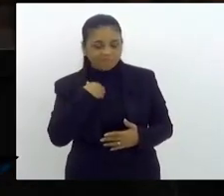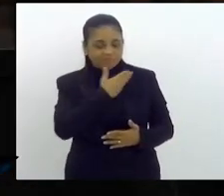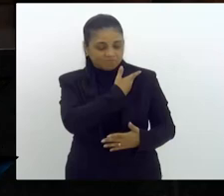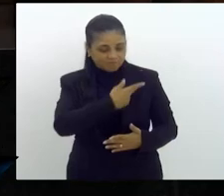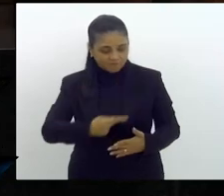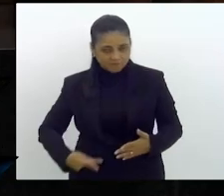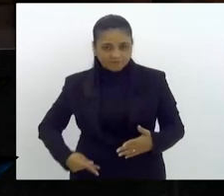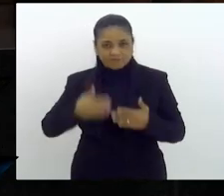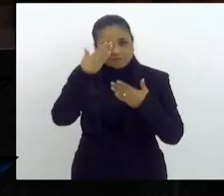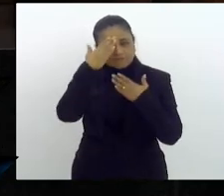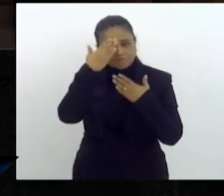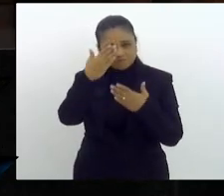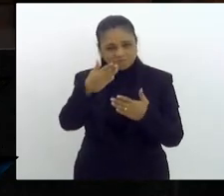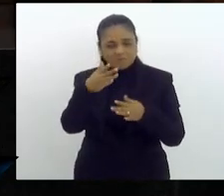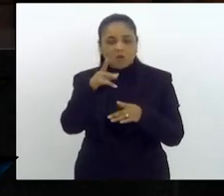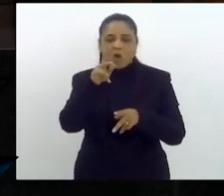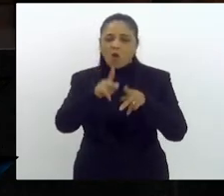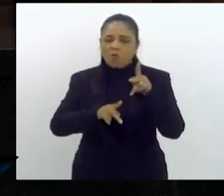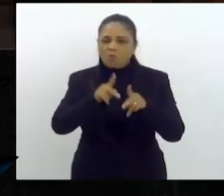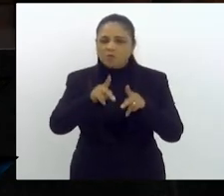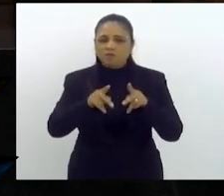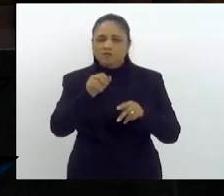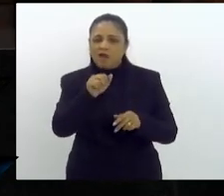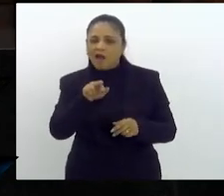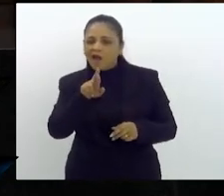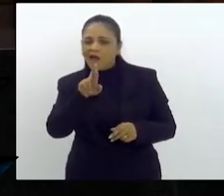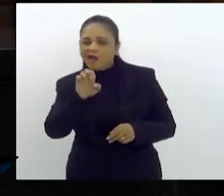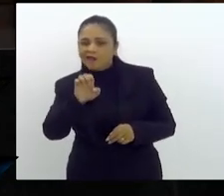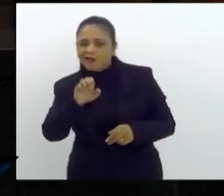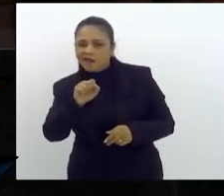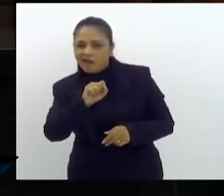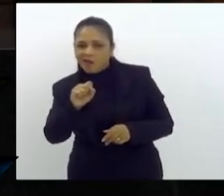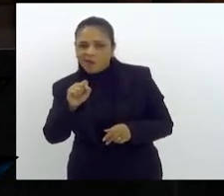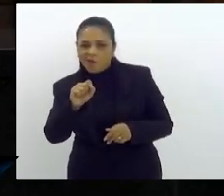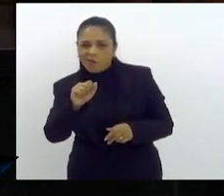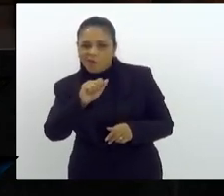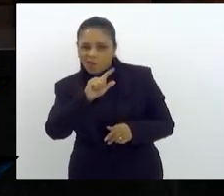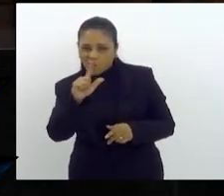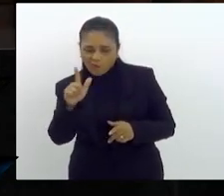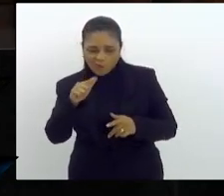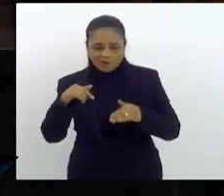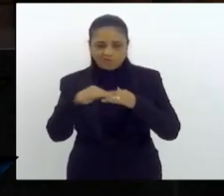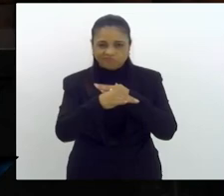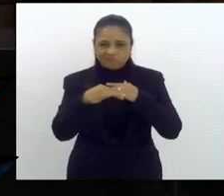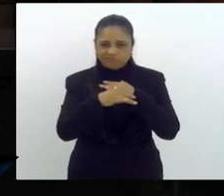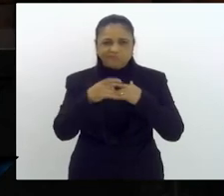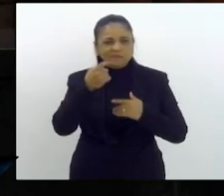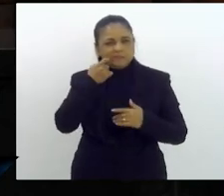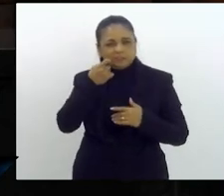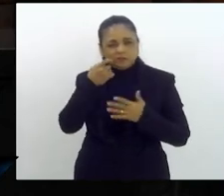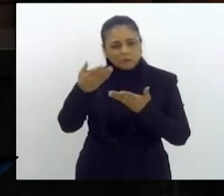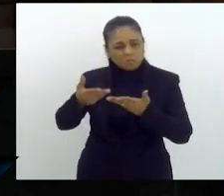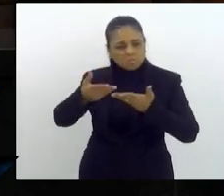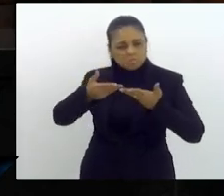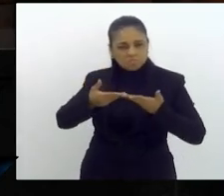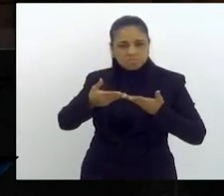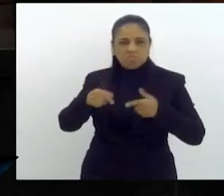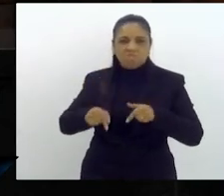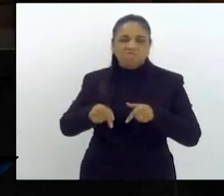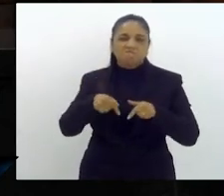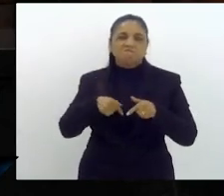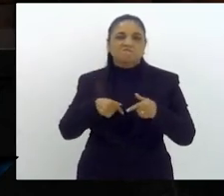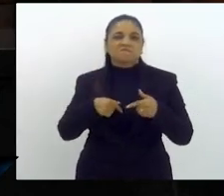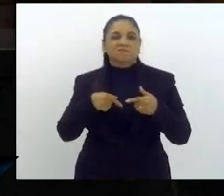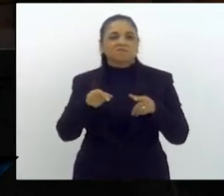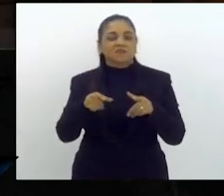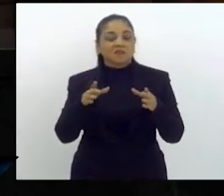o povo de Areal que me recebeu muito bem na última sexta-feira nessa primeira visita da nossa